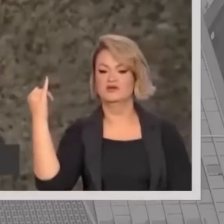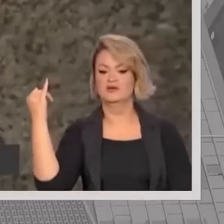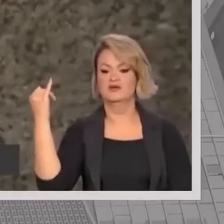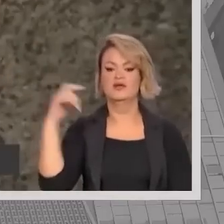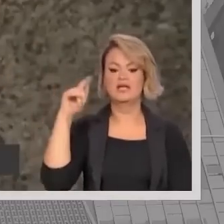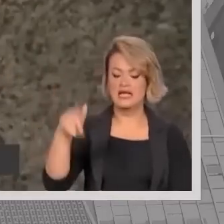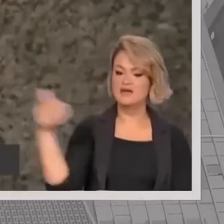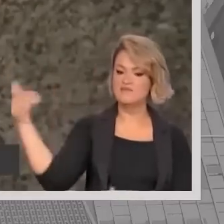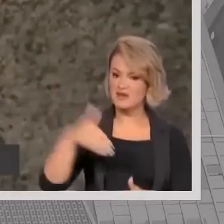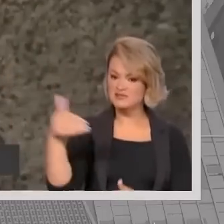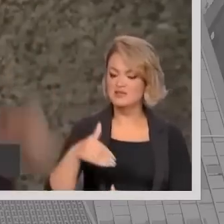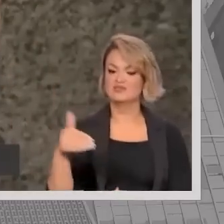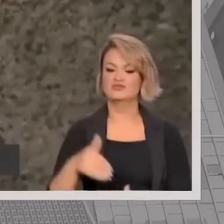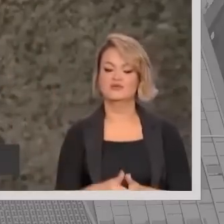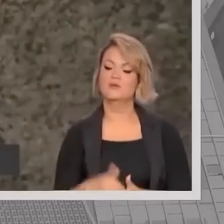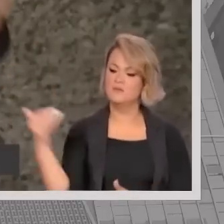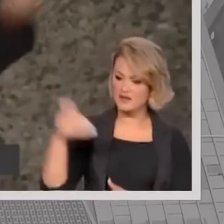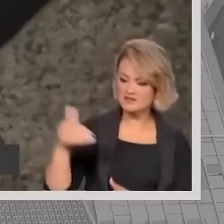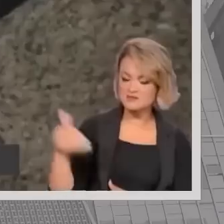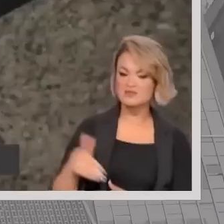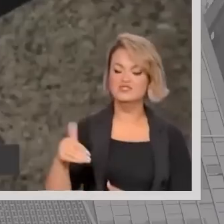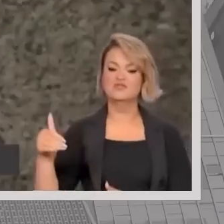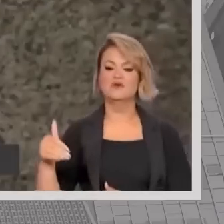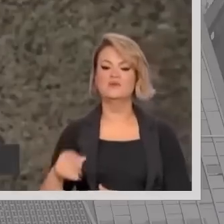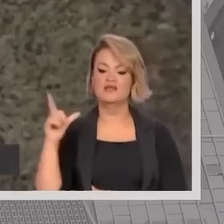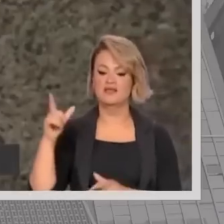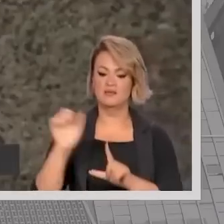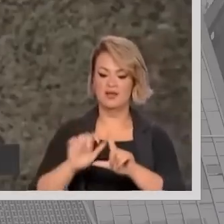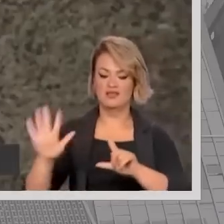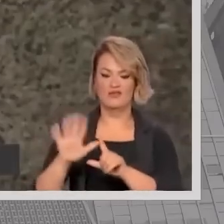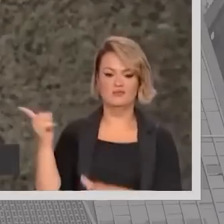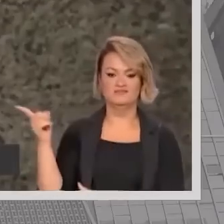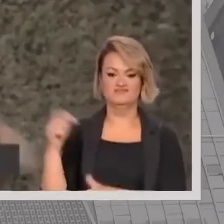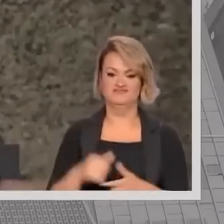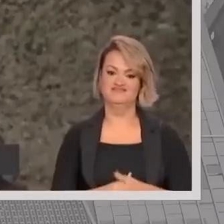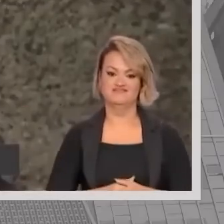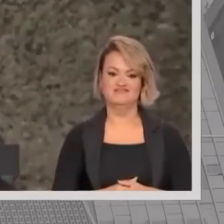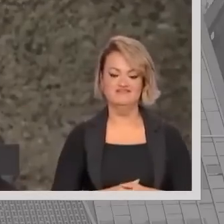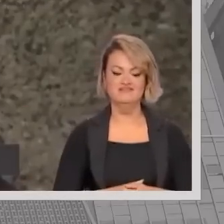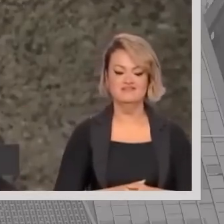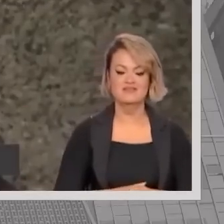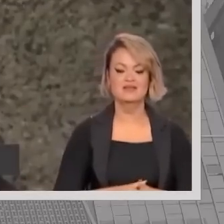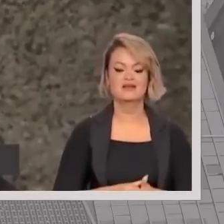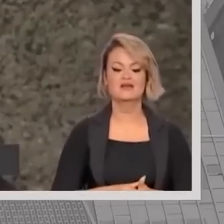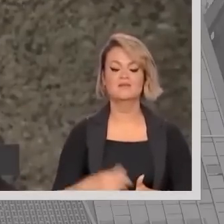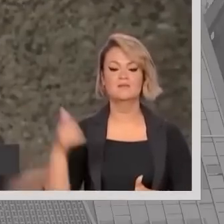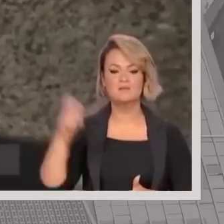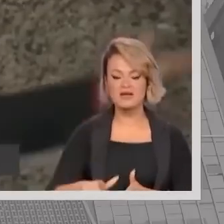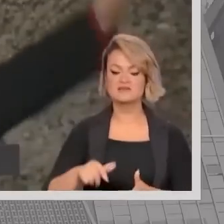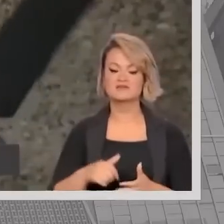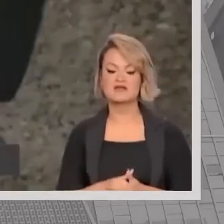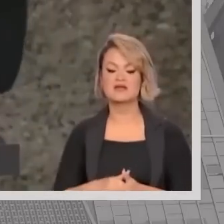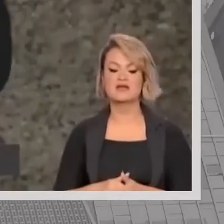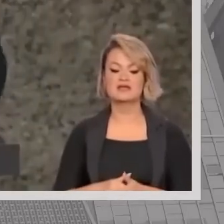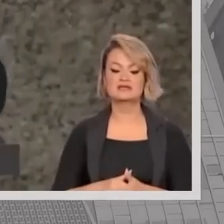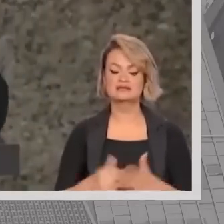mais fácil aumentar a arrecadação do que cortar gasto? É. Mas quem disse que o trabalho do governo é fazer o fácil? É. O trabalho do governo é